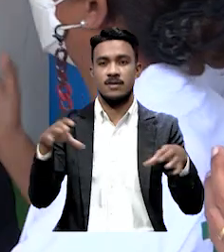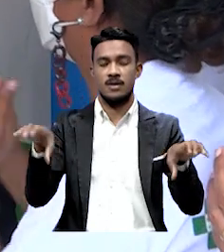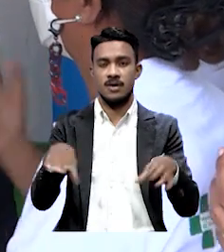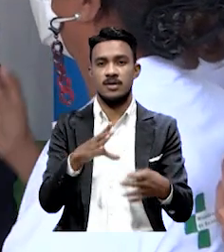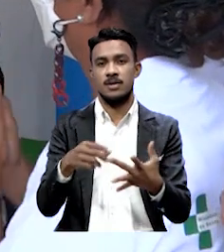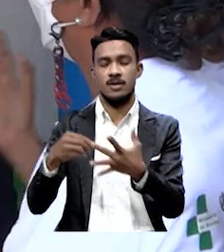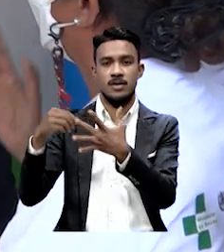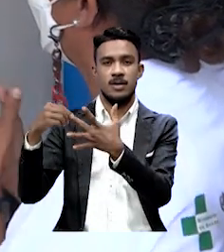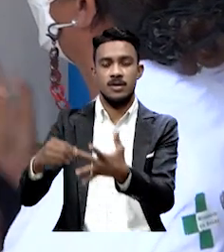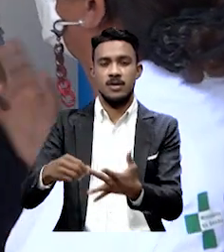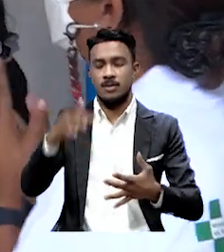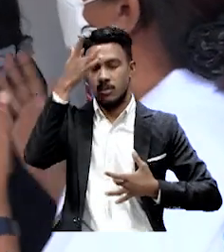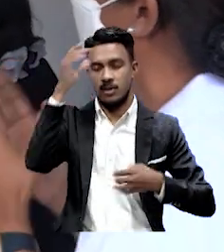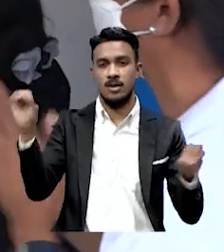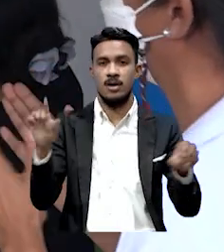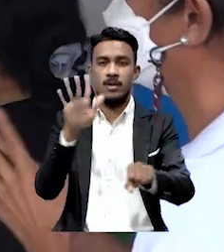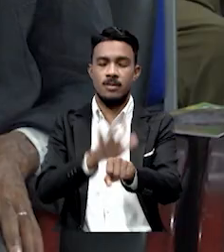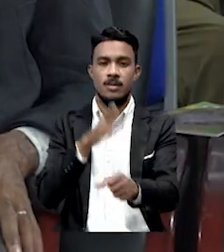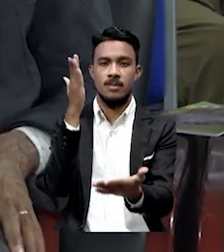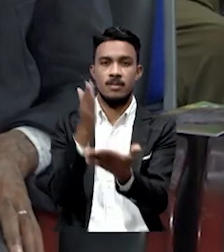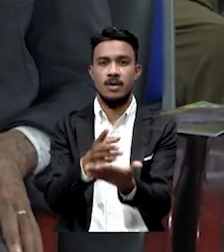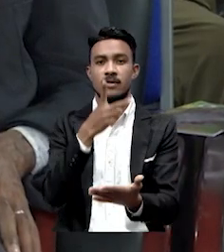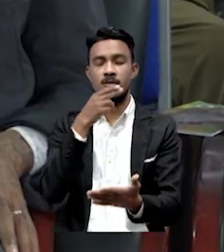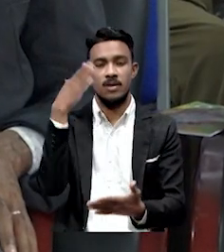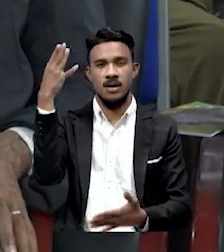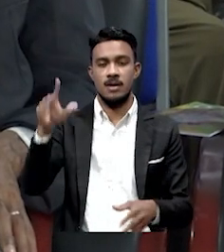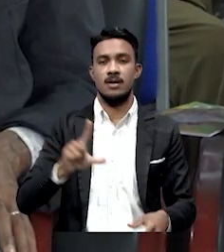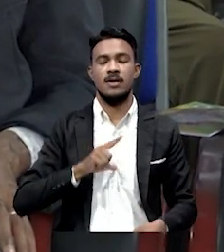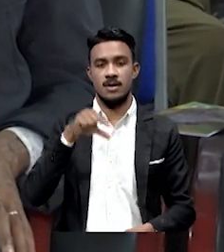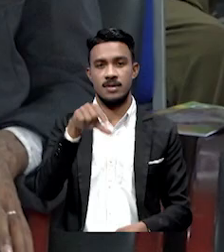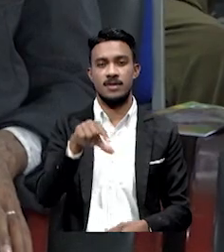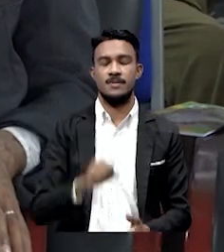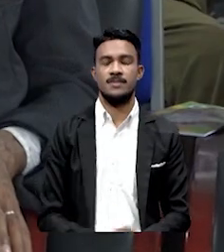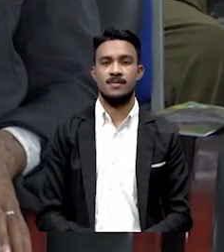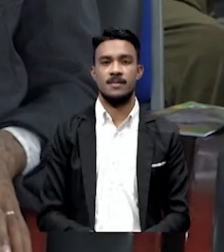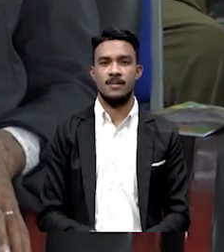essencial Moras Lahadaet no para fuma e centro Saúde Liksam. Lamberto da Silva, GMN.